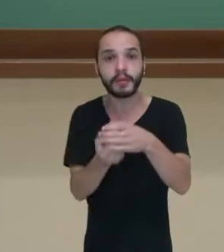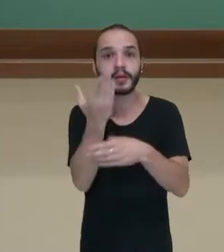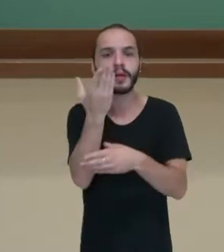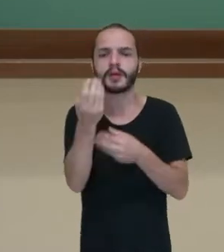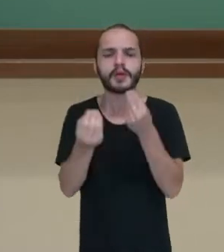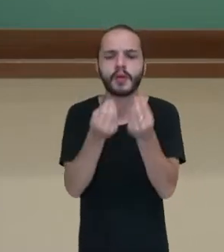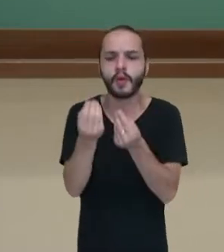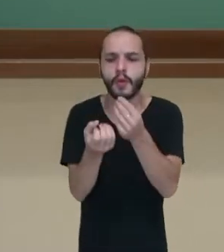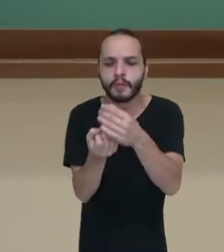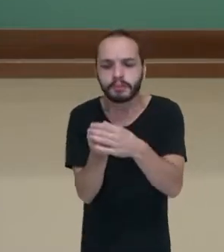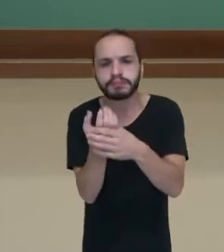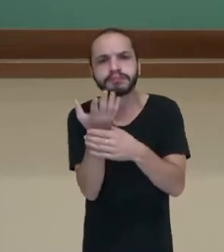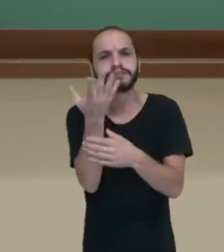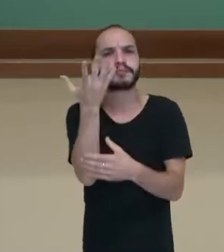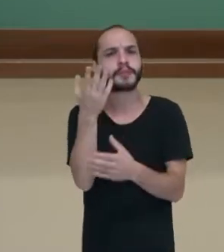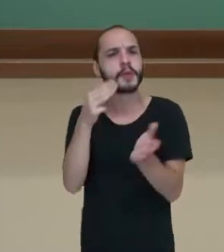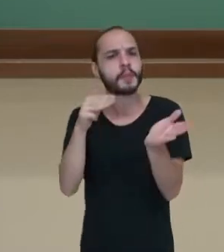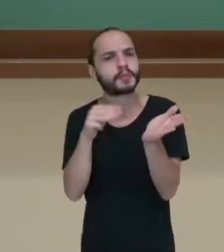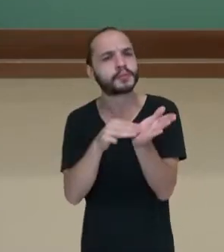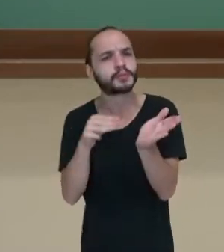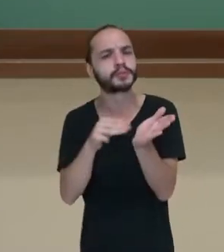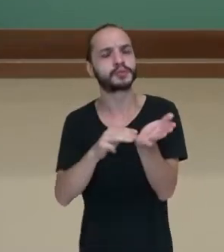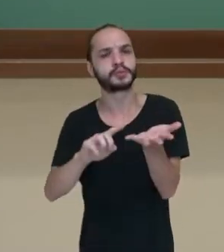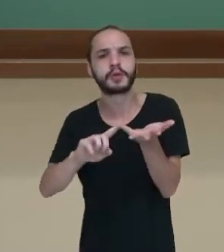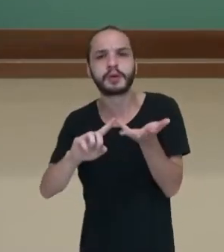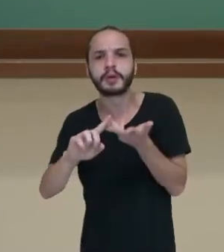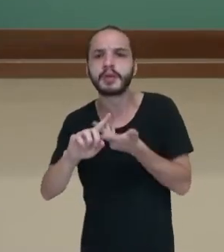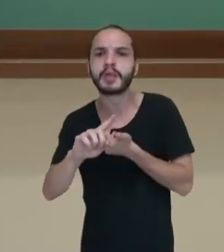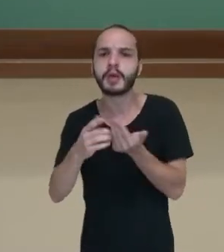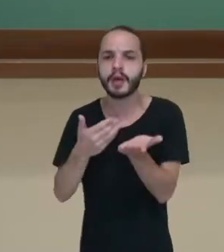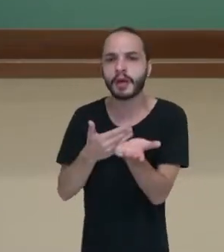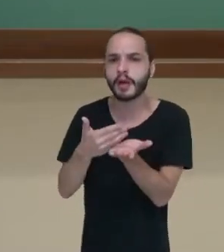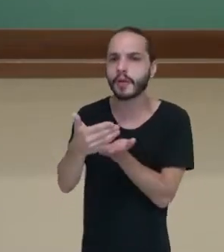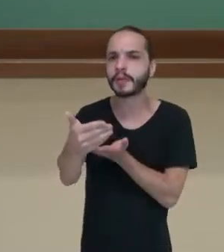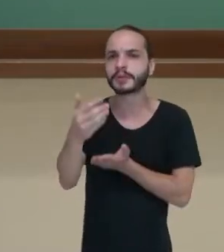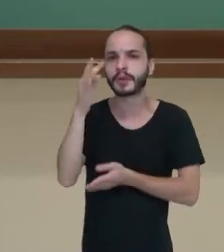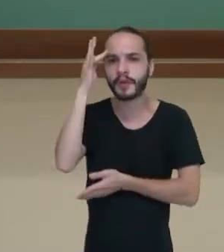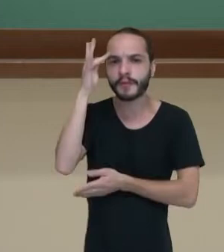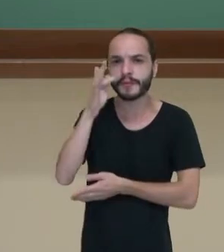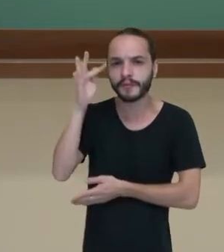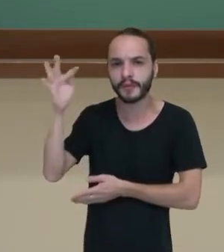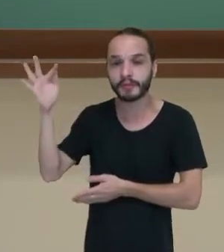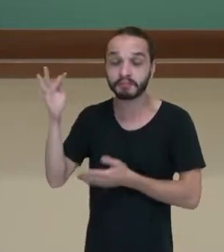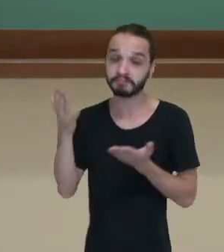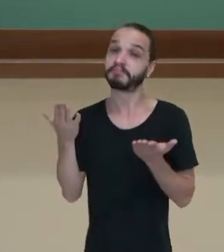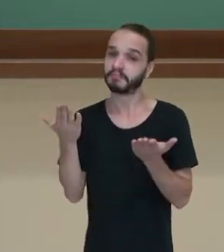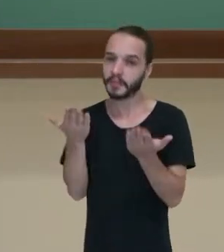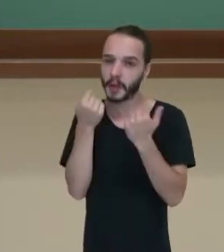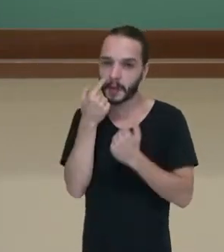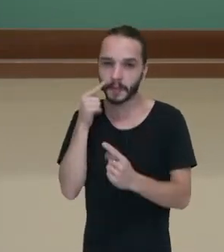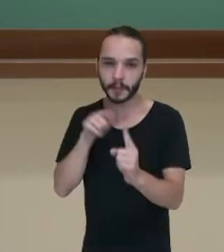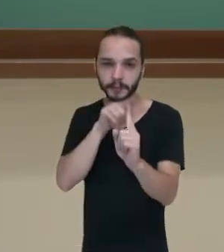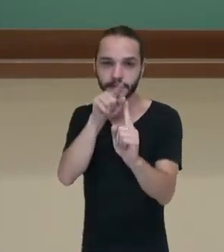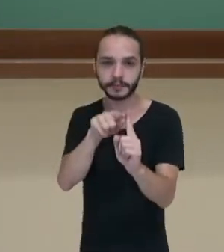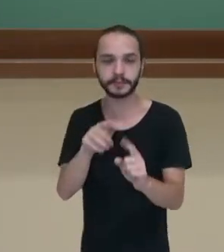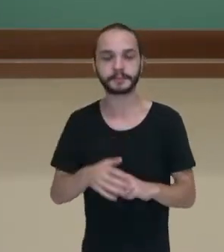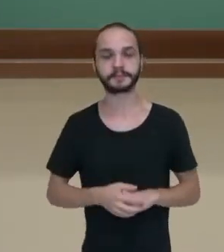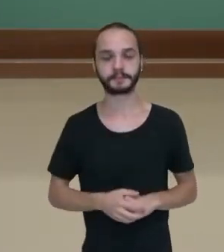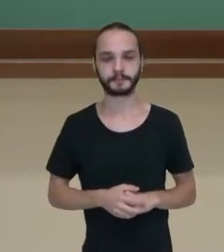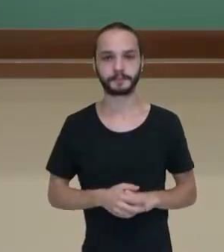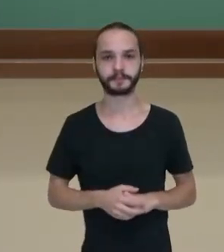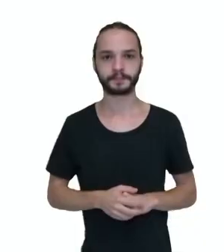né? Quais foram os motivos que começaram a filosofia. Então, vamos ver os nossos objetivos.